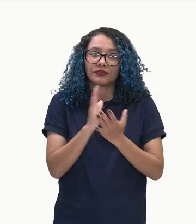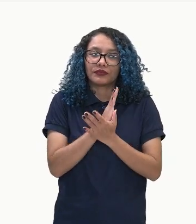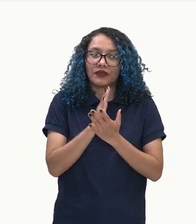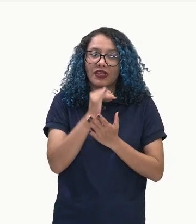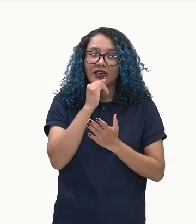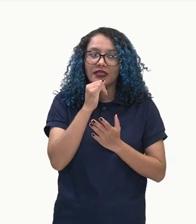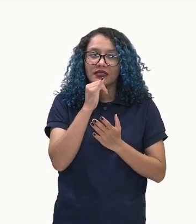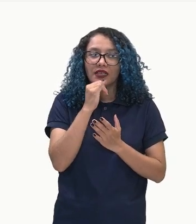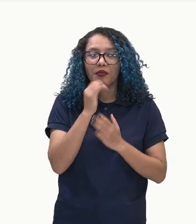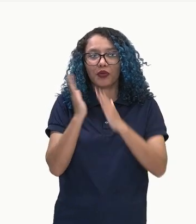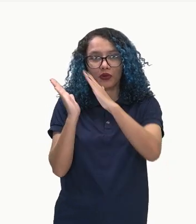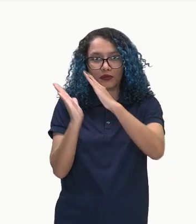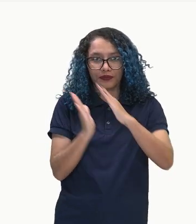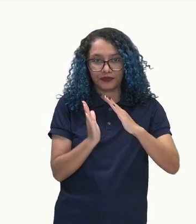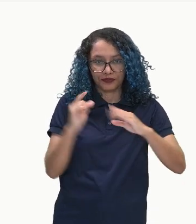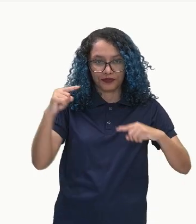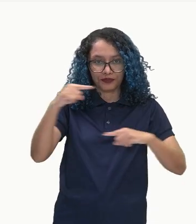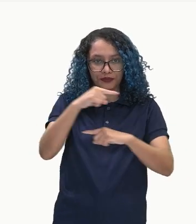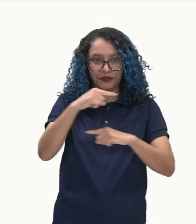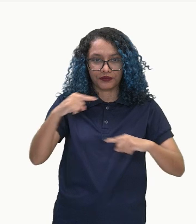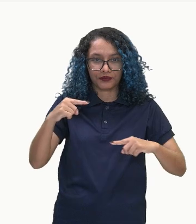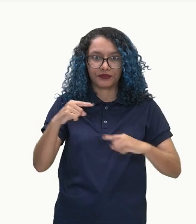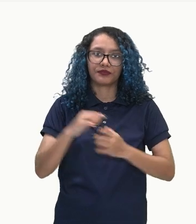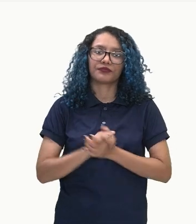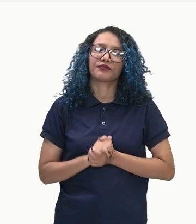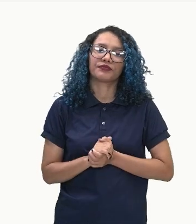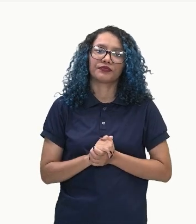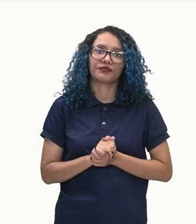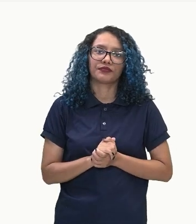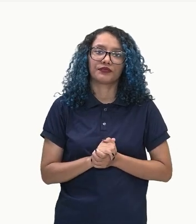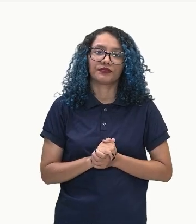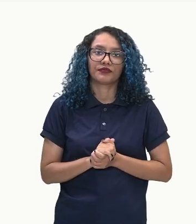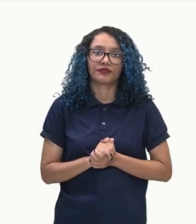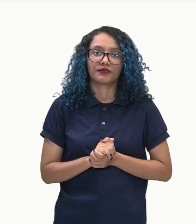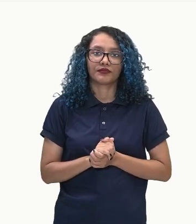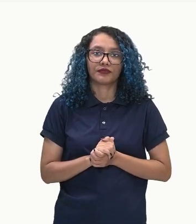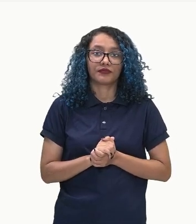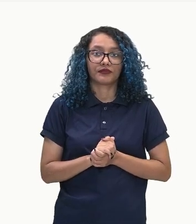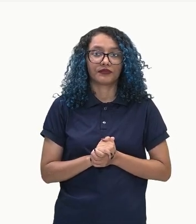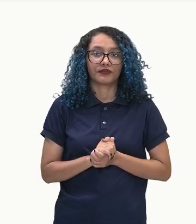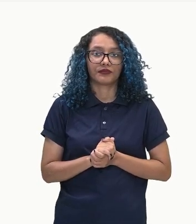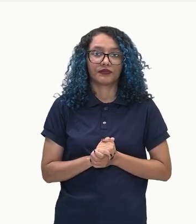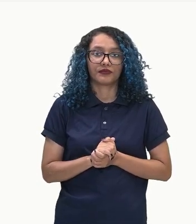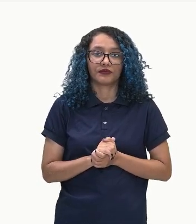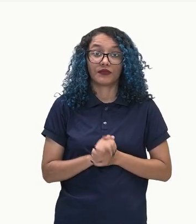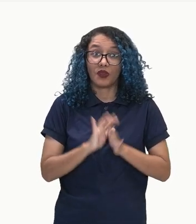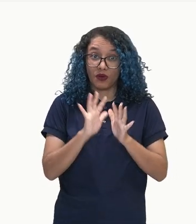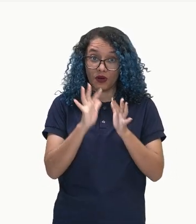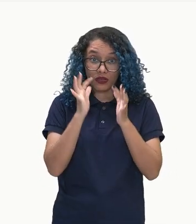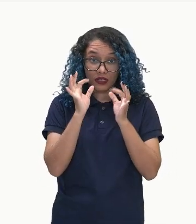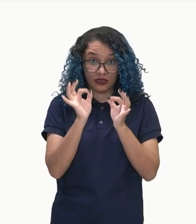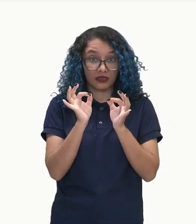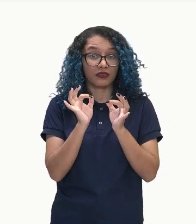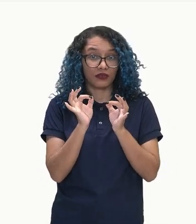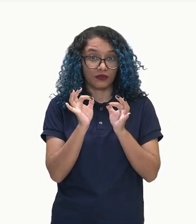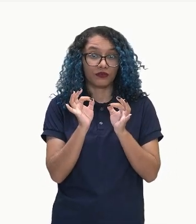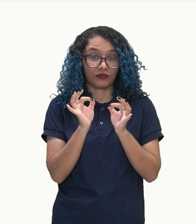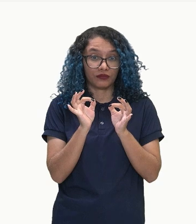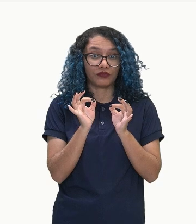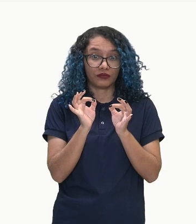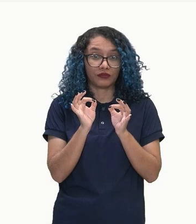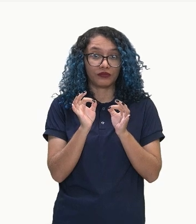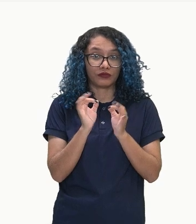de paralelogramos. Exemplos dos quais nós vou te chamar a atenção. Lembra no iníciozinho da aula o professor disse, ó, presta atenção,